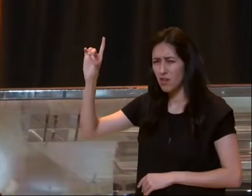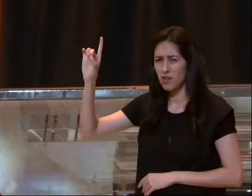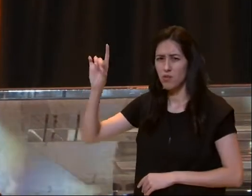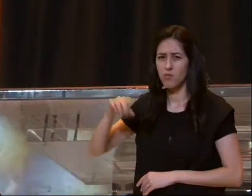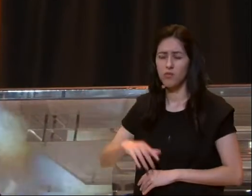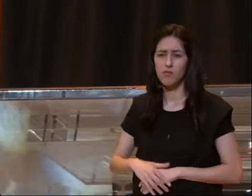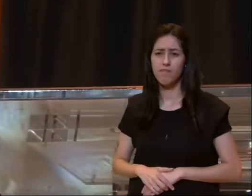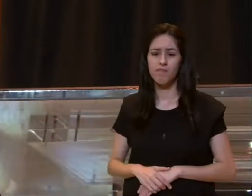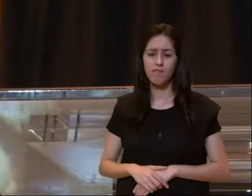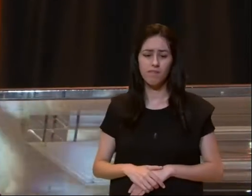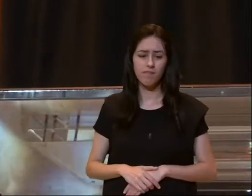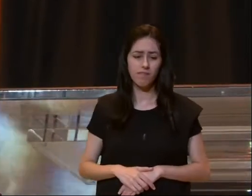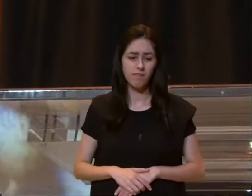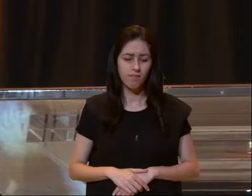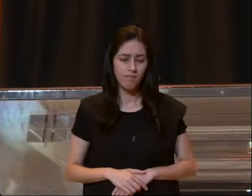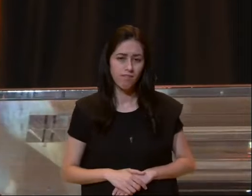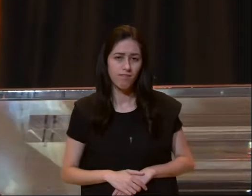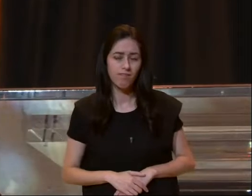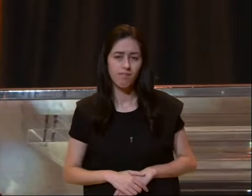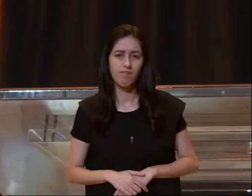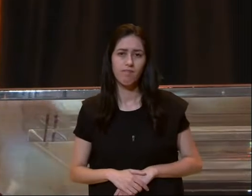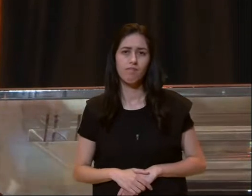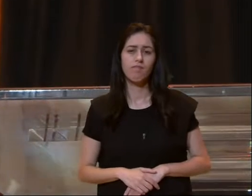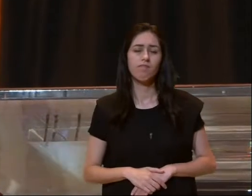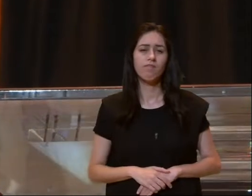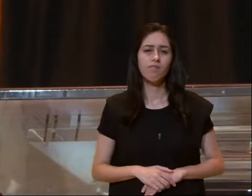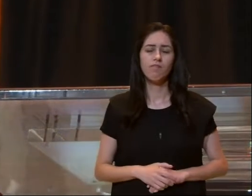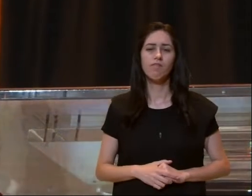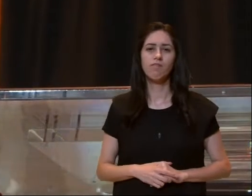Não cheguei ao mundo.